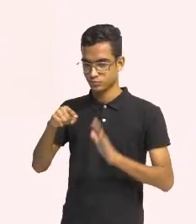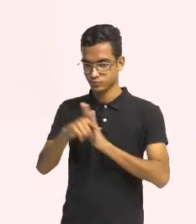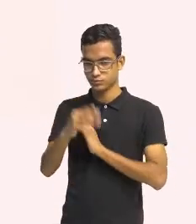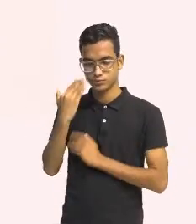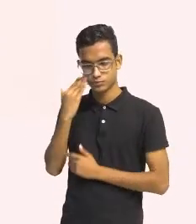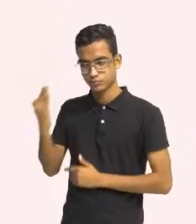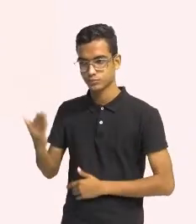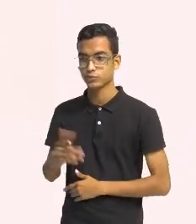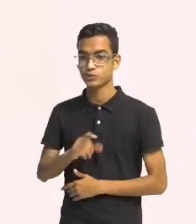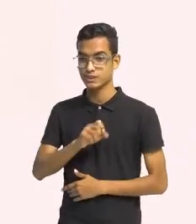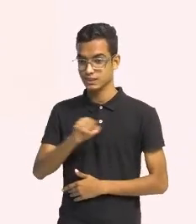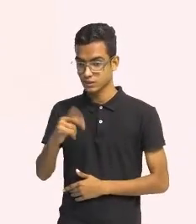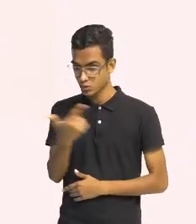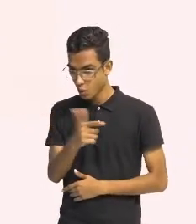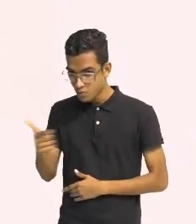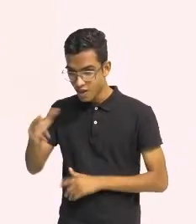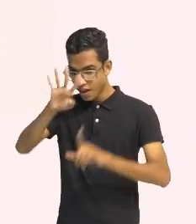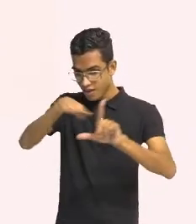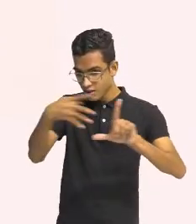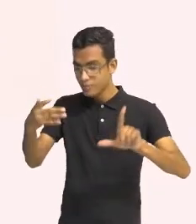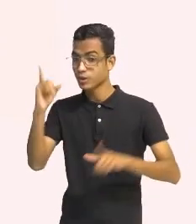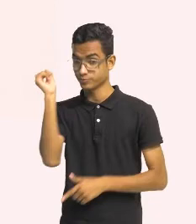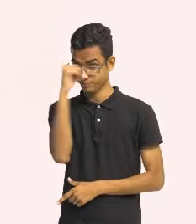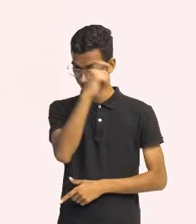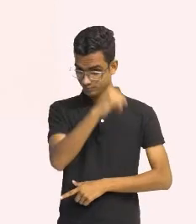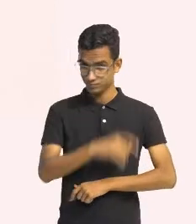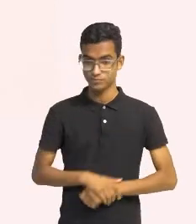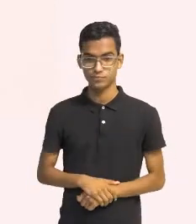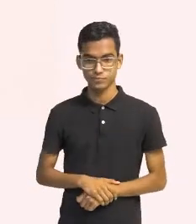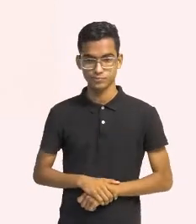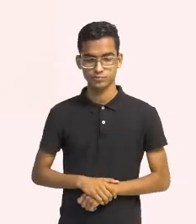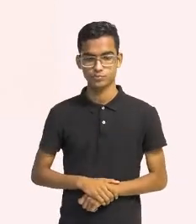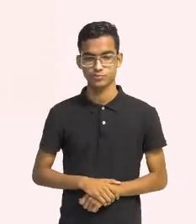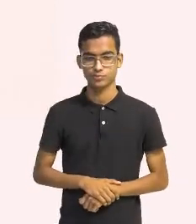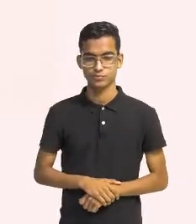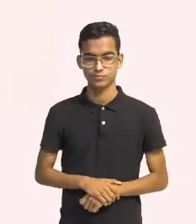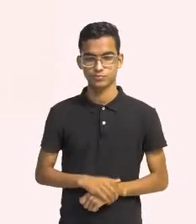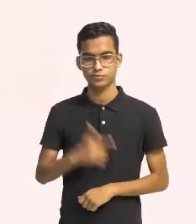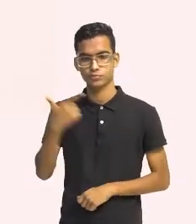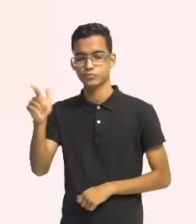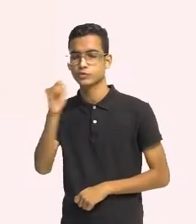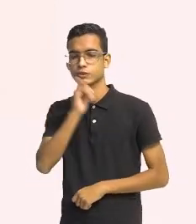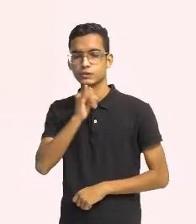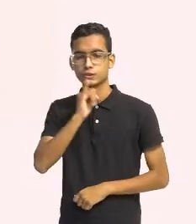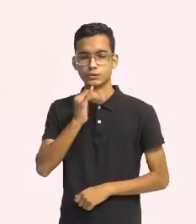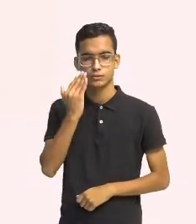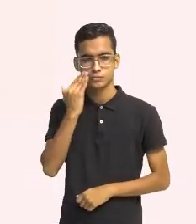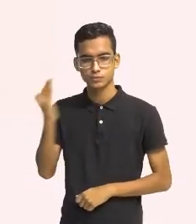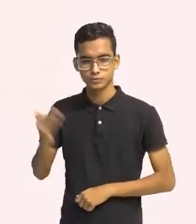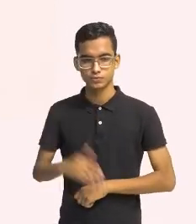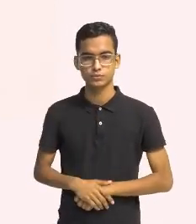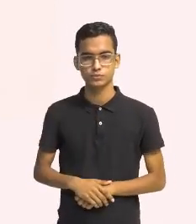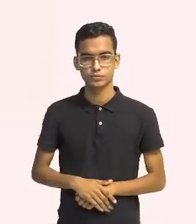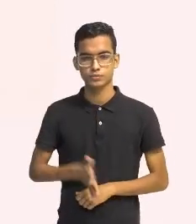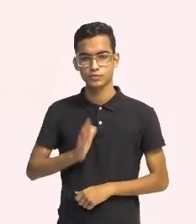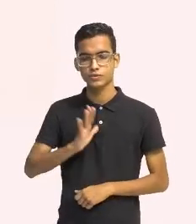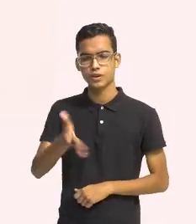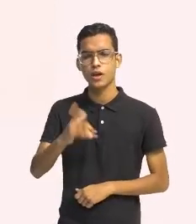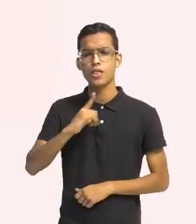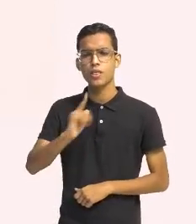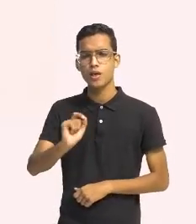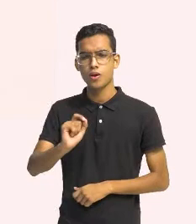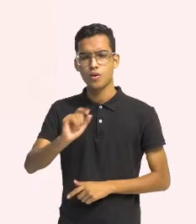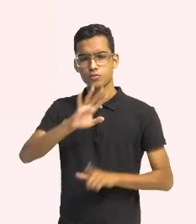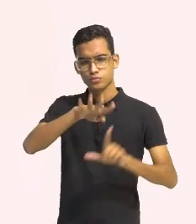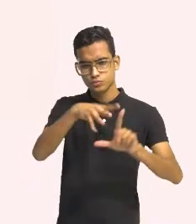fica difícil, tá bom? Bora para o próximo exemplo, que a aula tá correndo, hein? Então, aqui a gente já tem uma cadeia